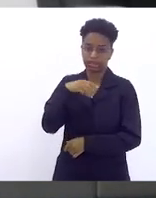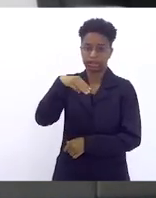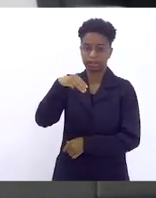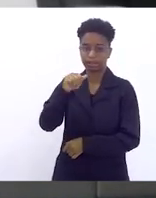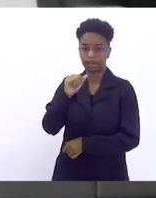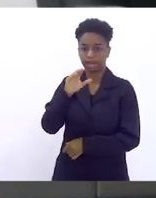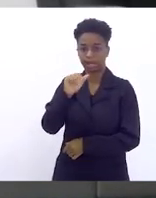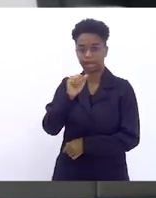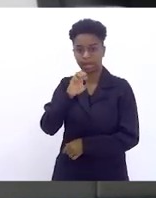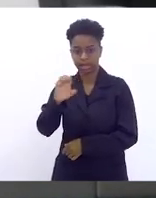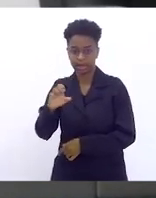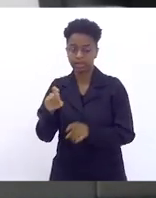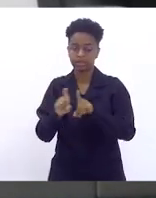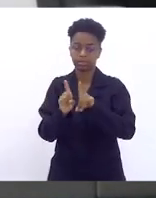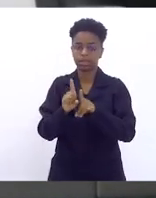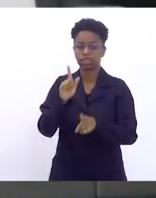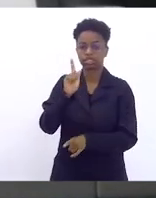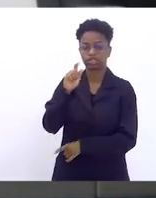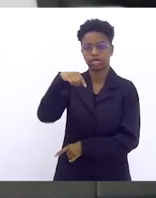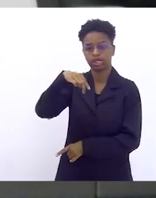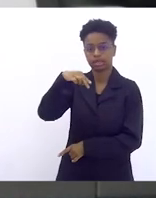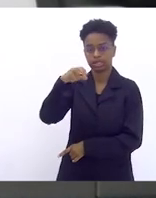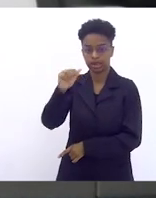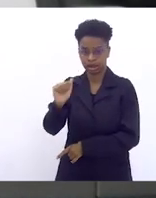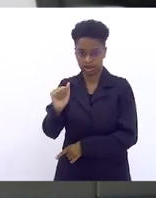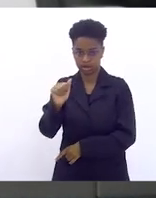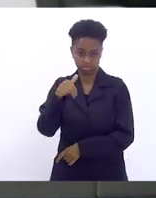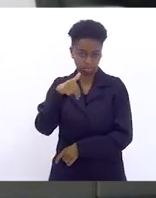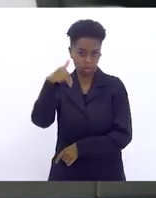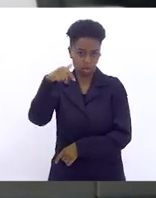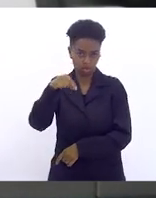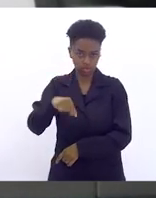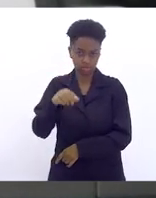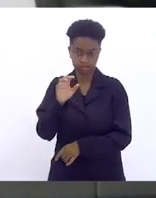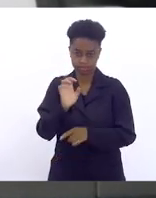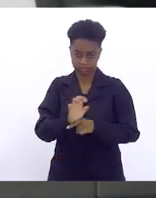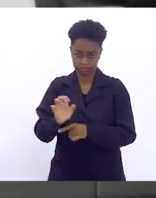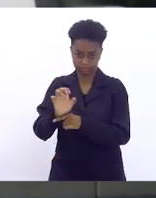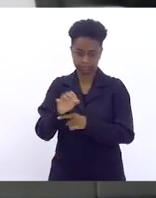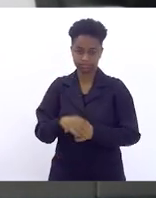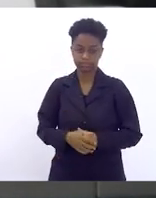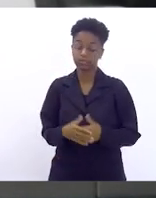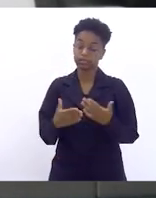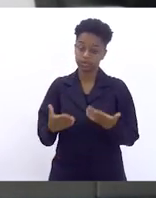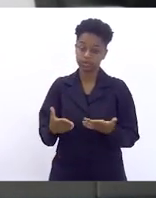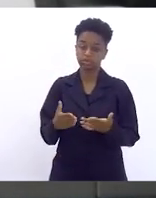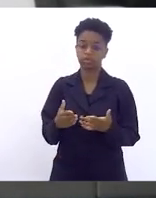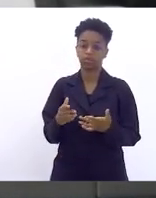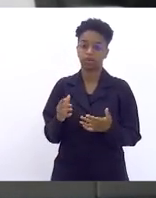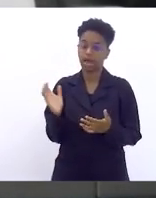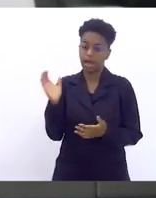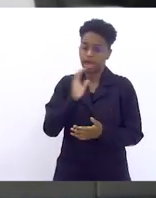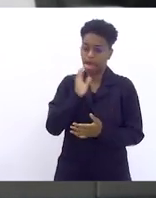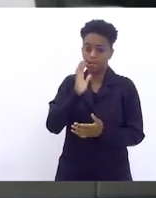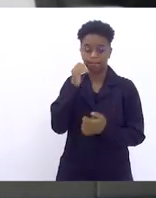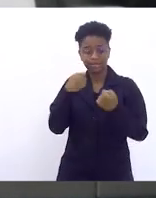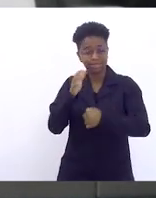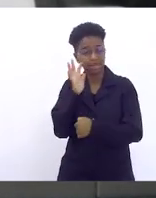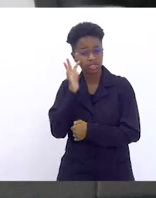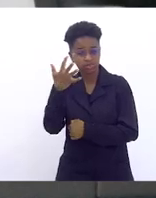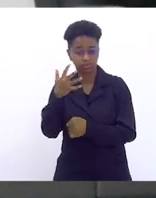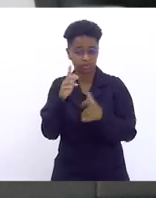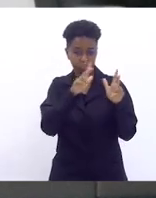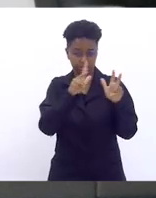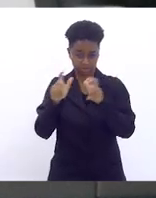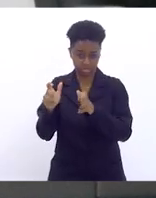a GNA lá no norte do estado Então essa emergência climática leva em consideração a redução de energia fácil